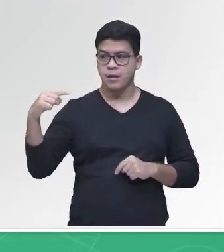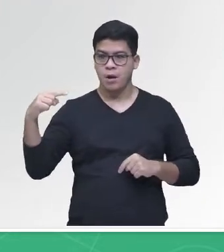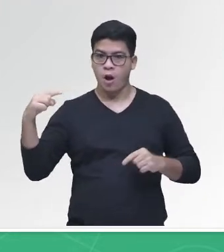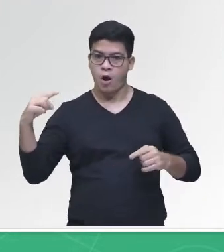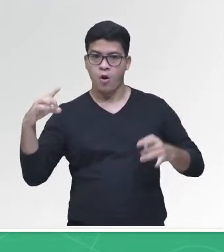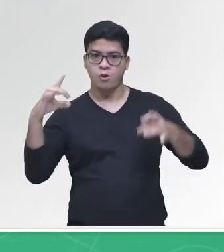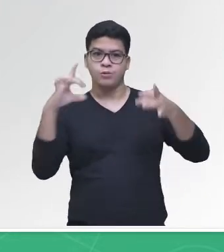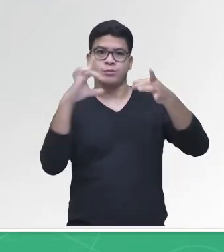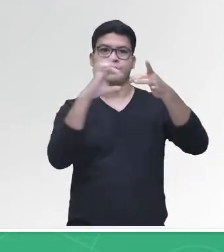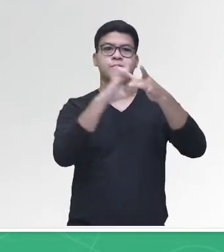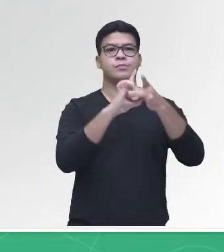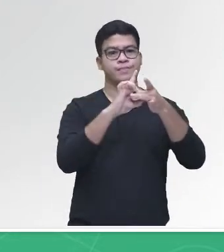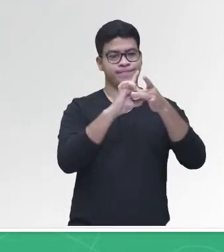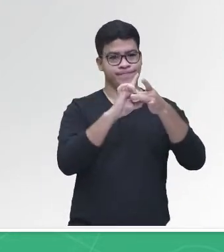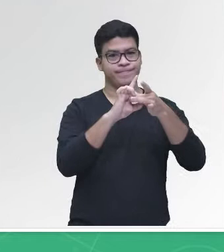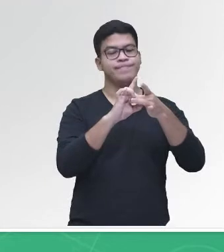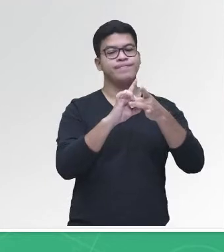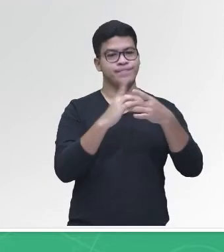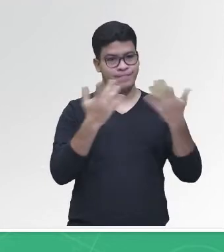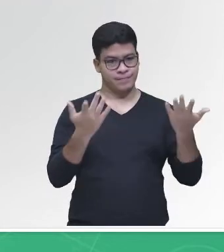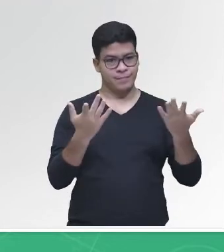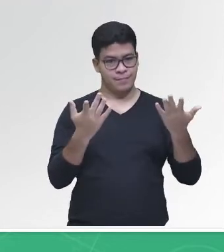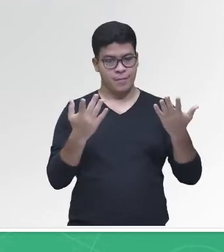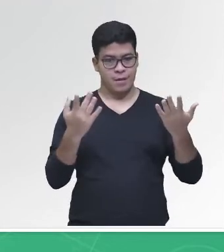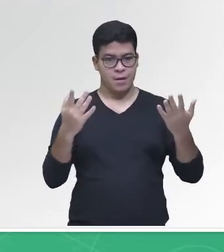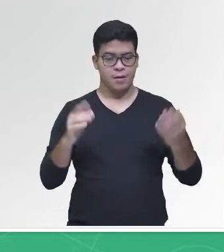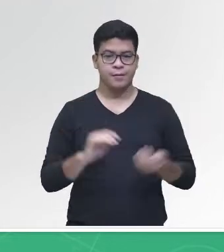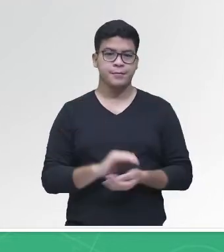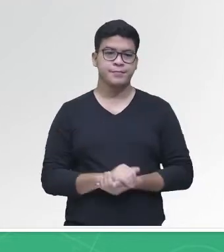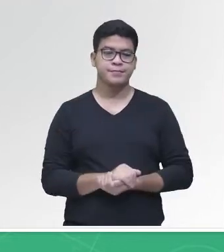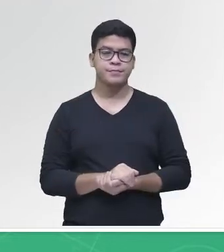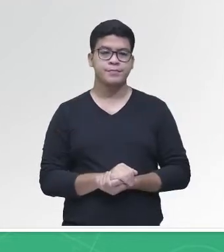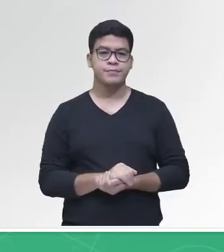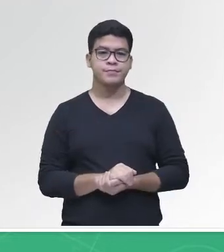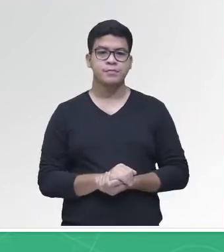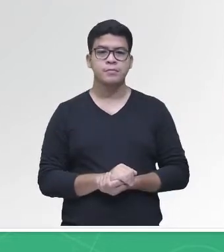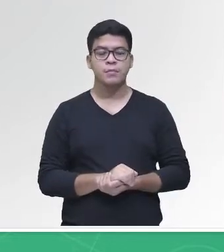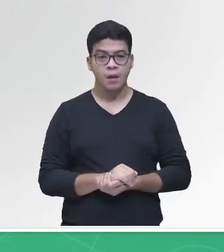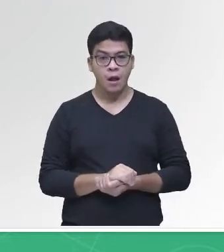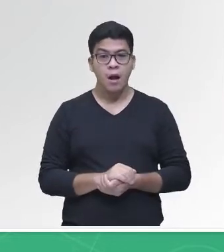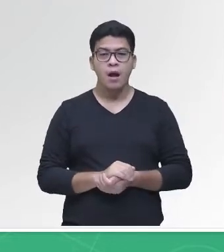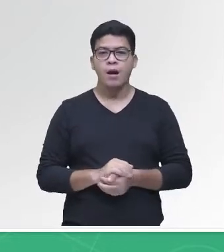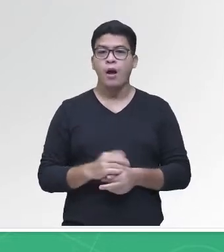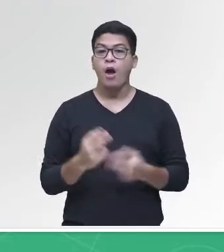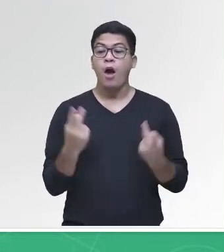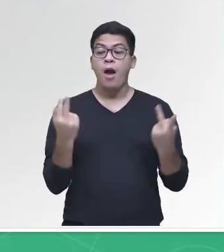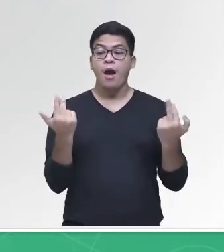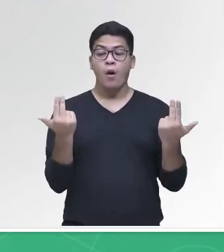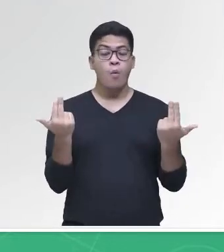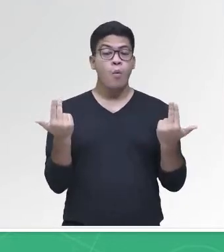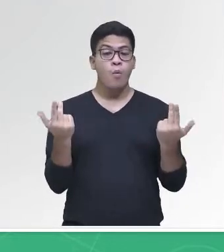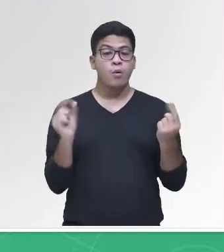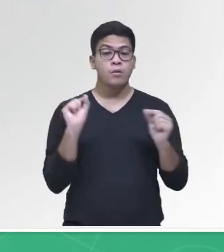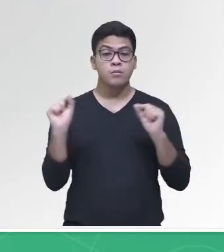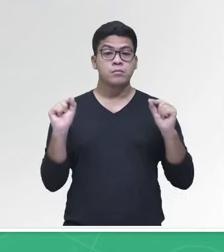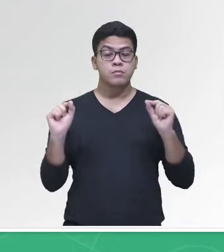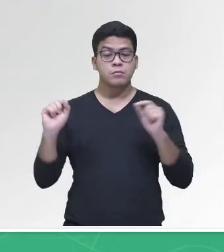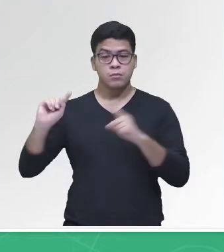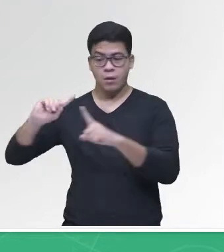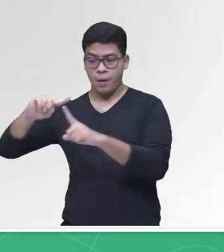atrair essas cargas, uma positiva e uma negativa. Cargas elétricas de sinais iguais, eu tenho